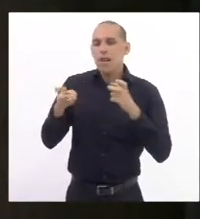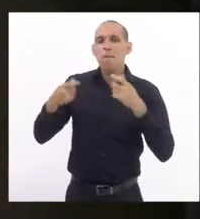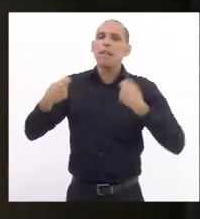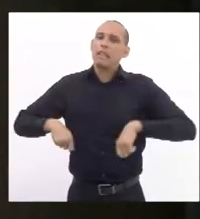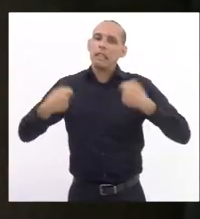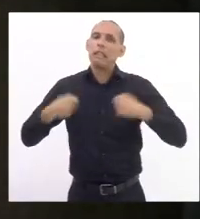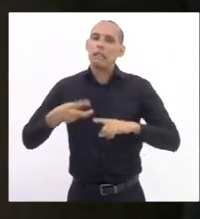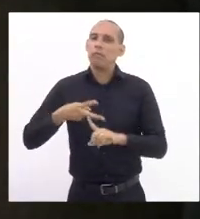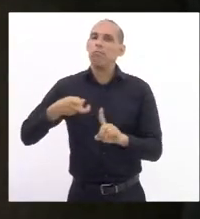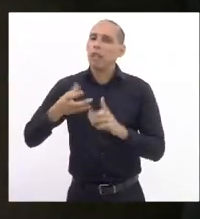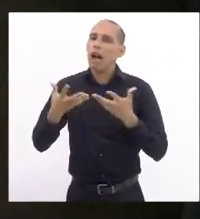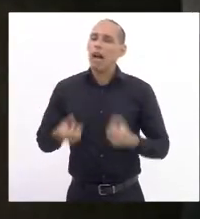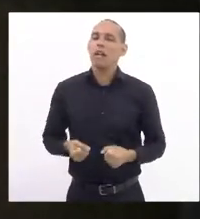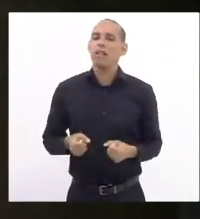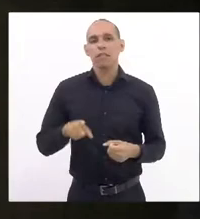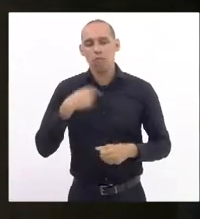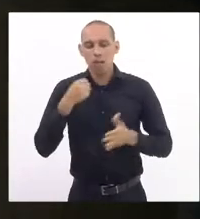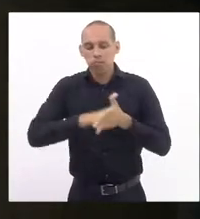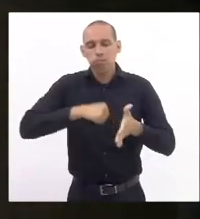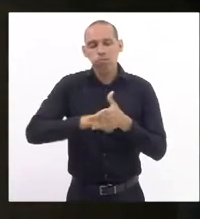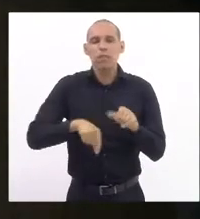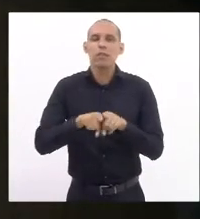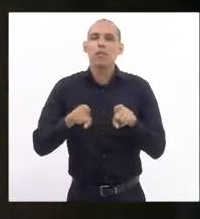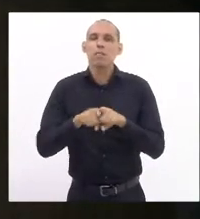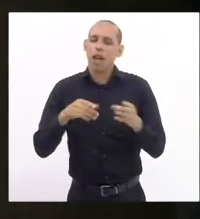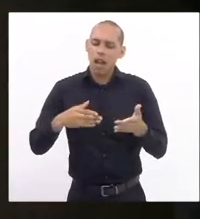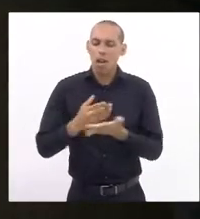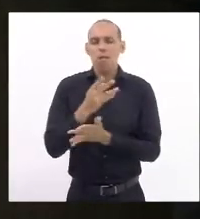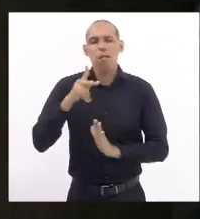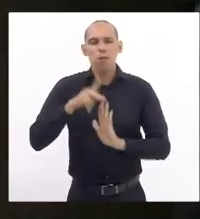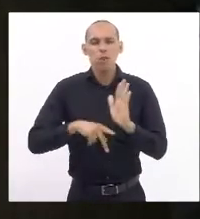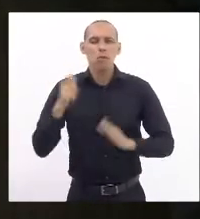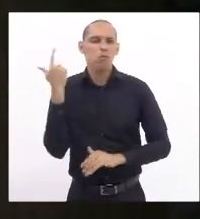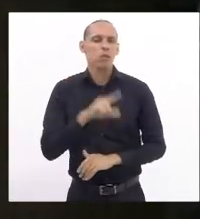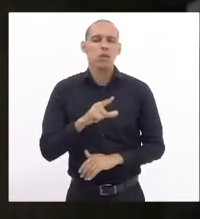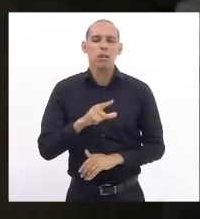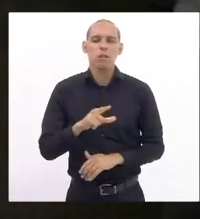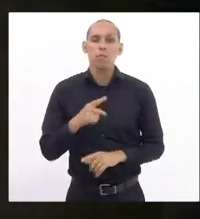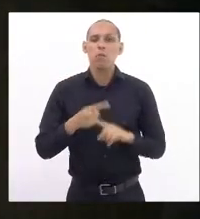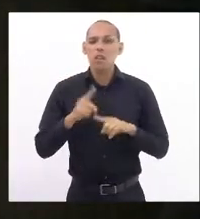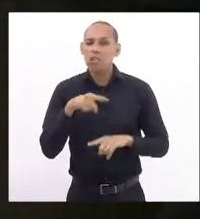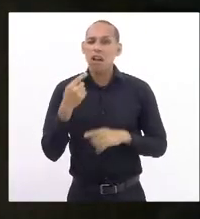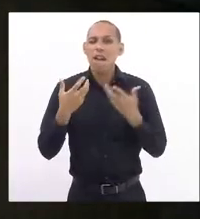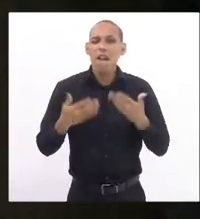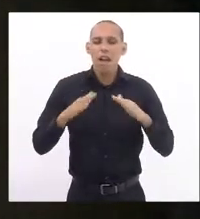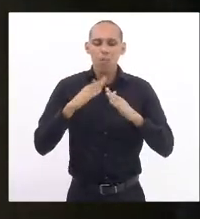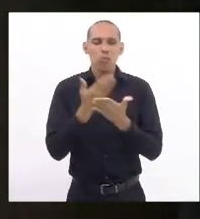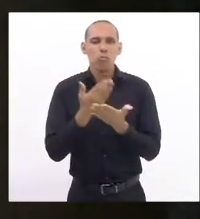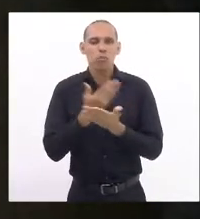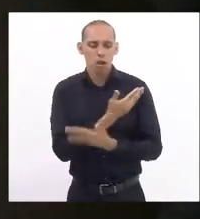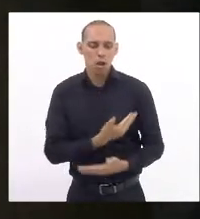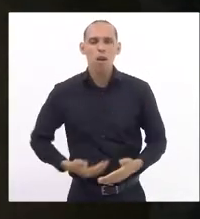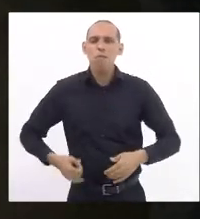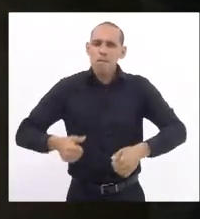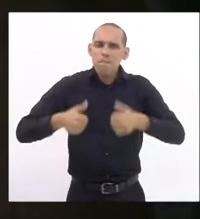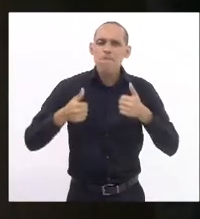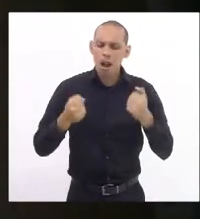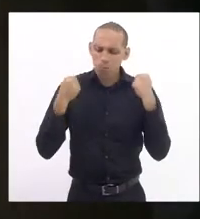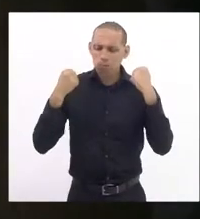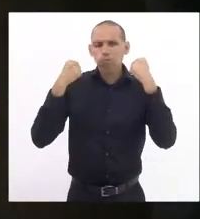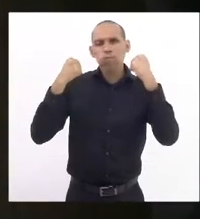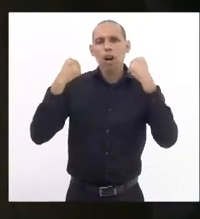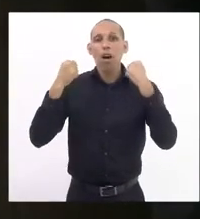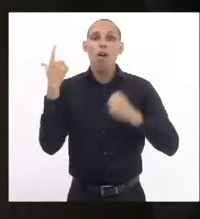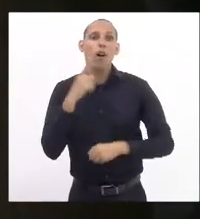Então também estamos intensificando a batalha para também aprovar esse projeto, porque a gente quer a escola pública fortalecida e isso só se